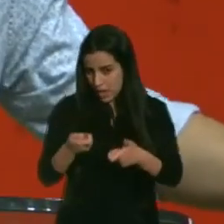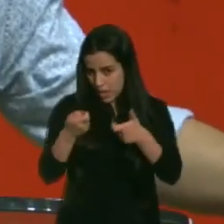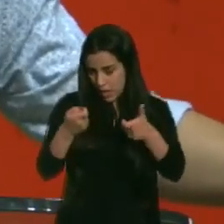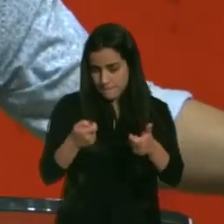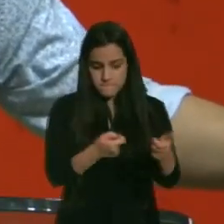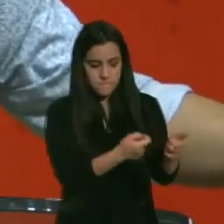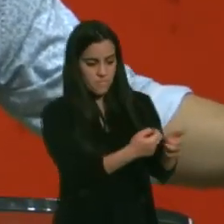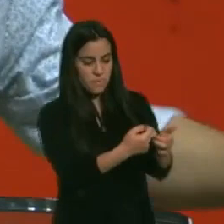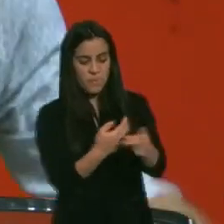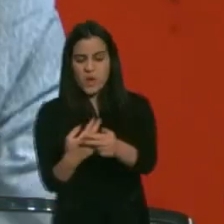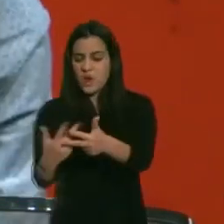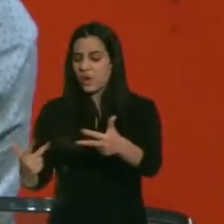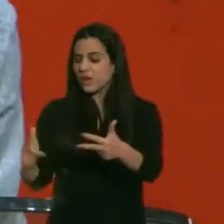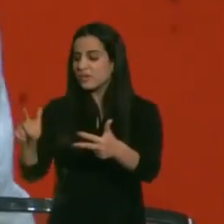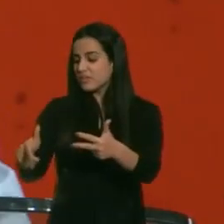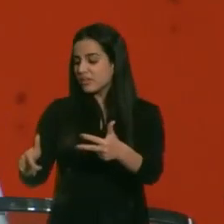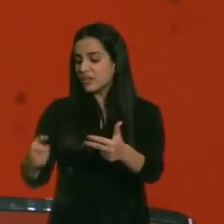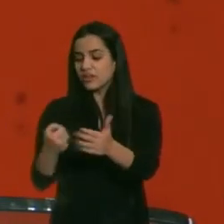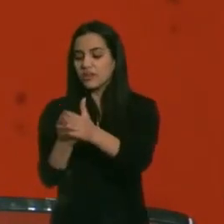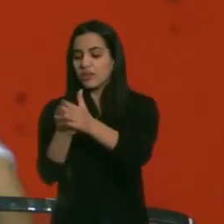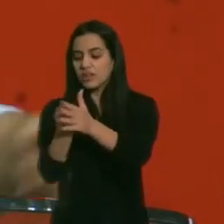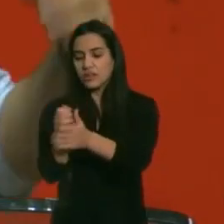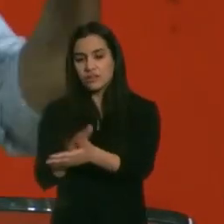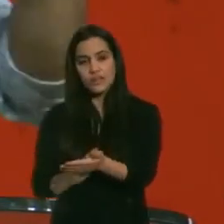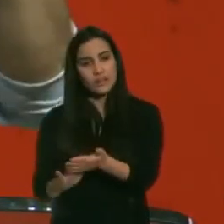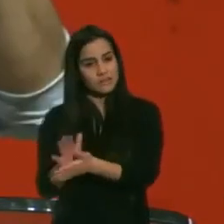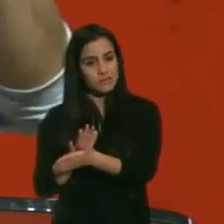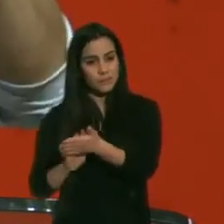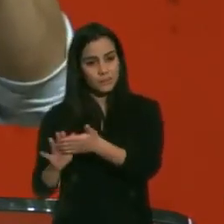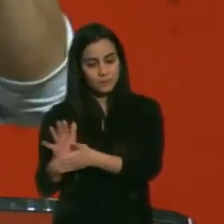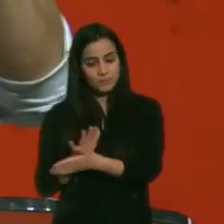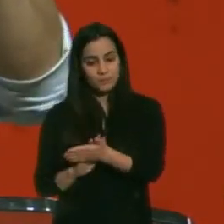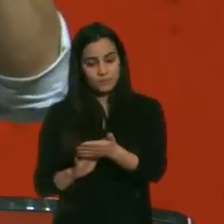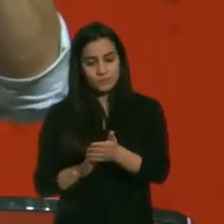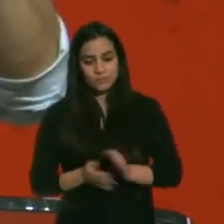aquilo que não satisfaz?